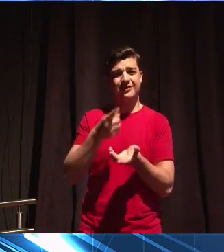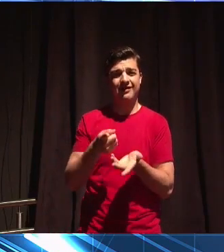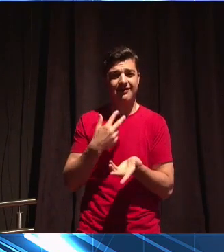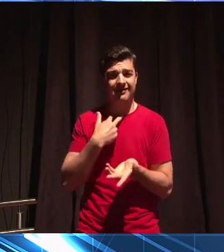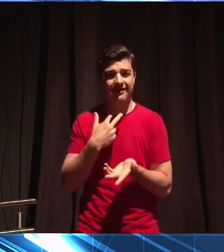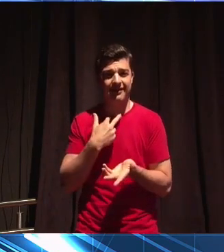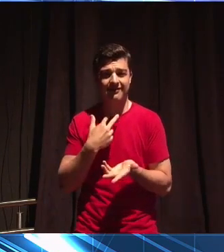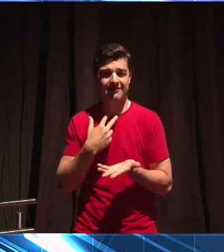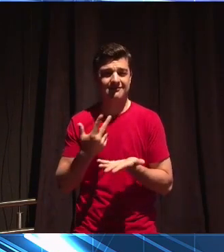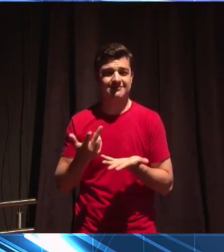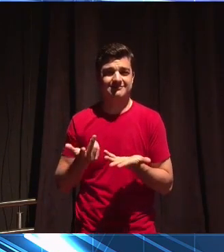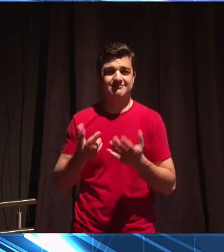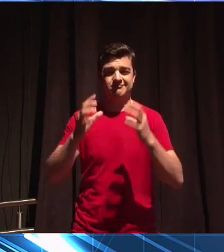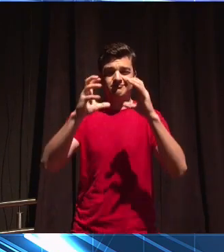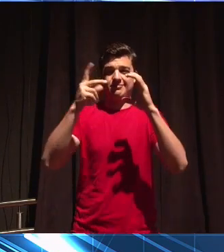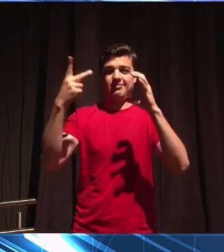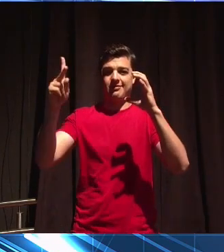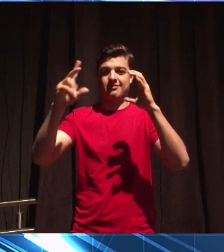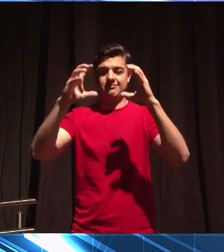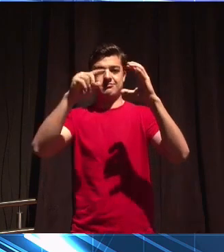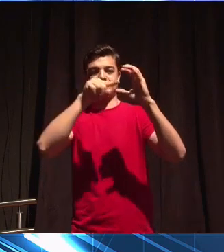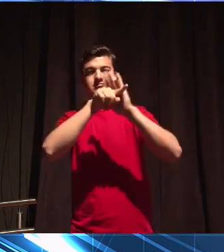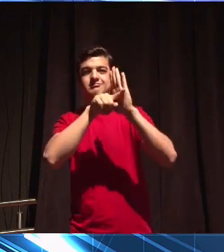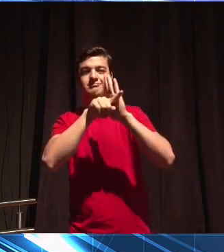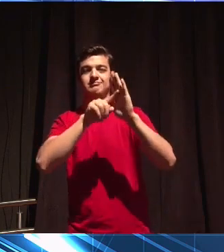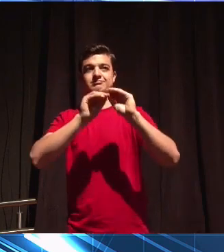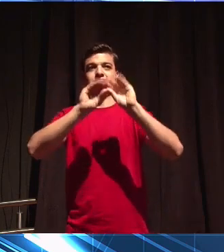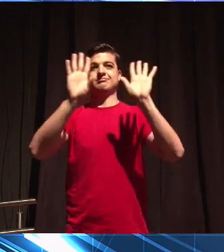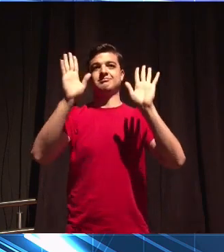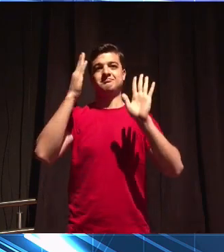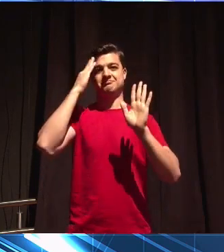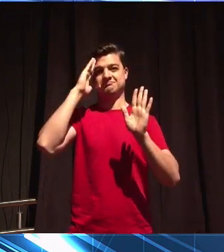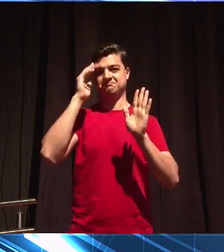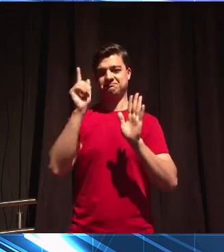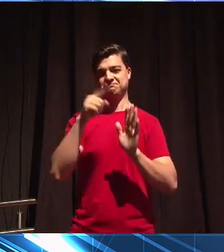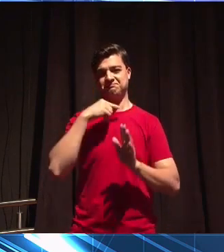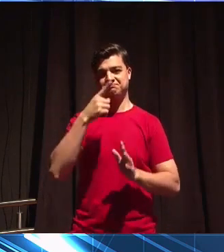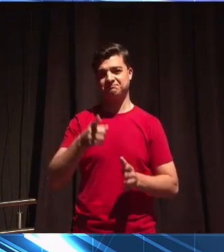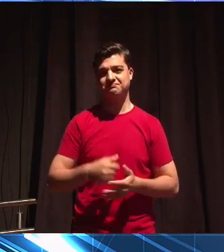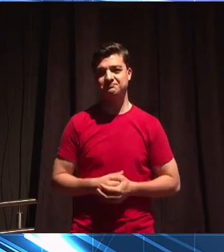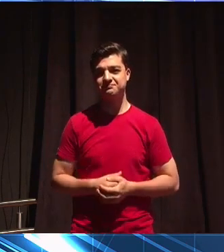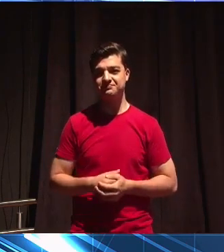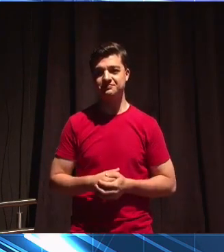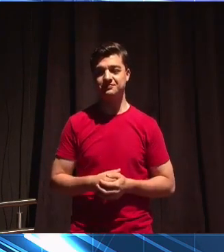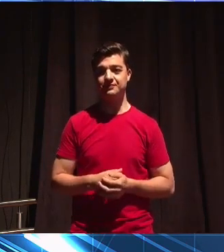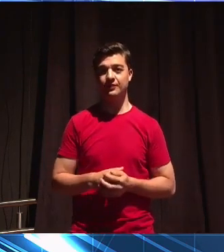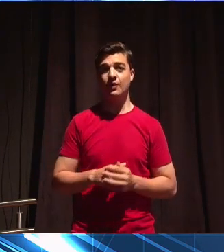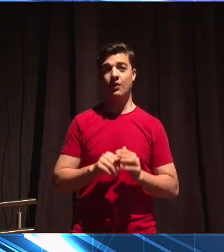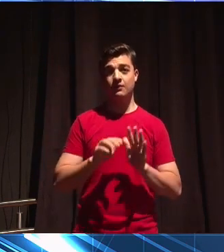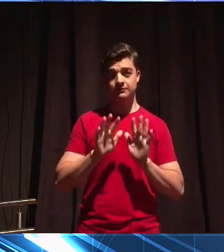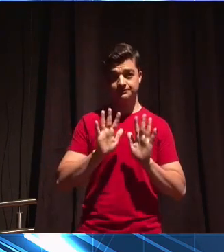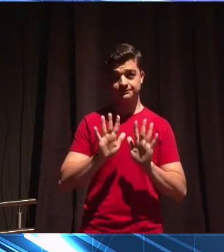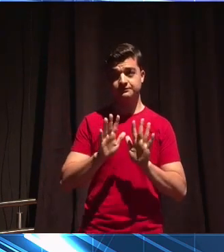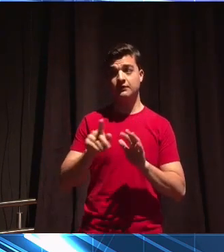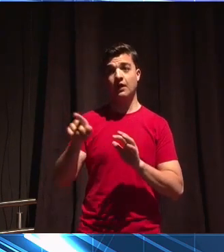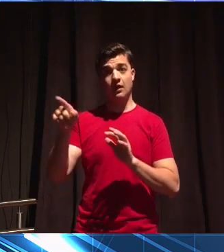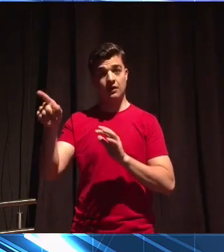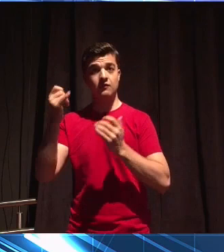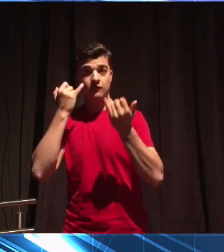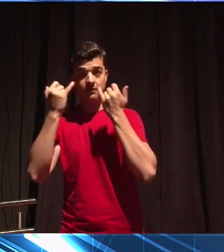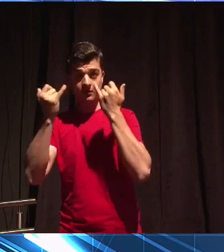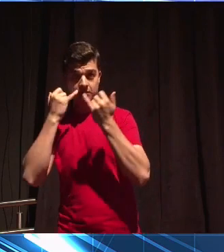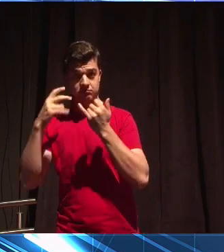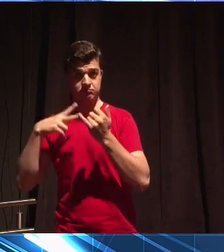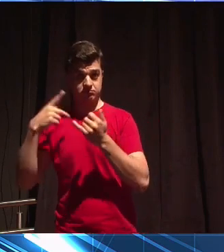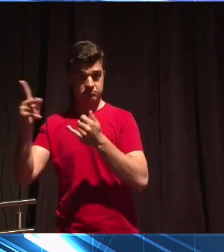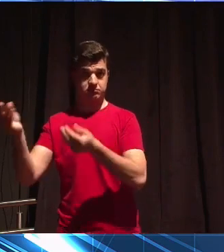Óbvio que a gente vai chegar aqui e aqui, detalhe, tá? Eu não estou falando que o usuário não tem que ter autodeterminação. Ele tem. Se ele quiser entregar os dados para descobrir qual